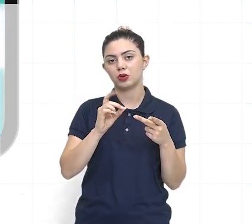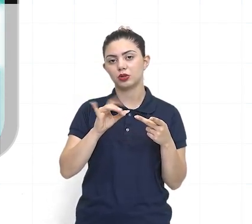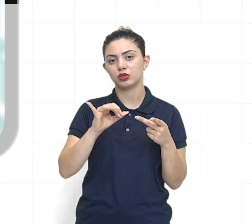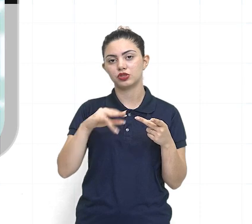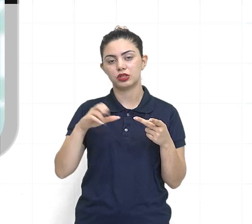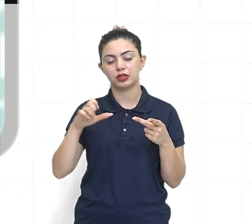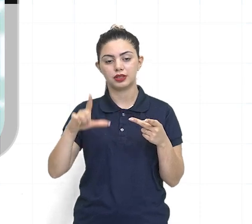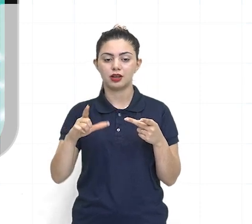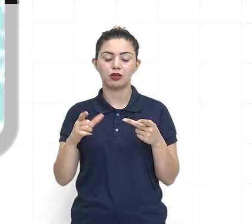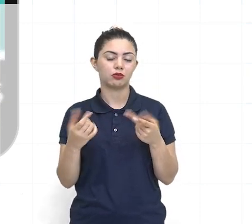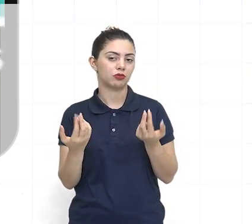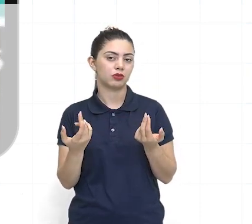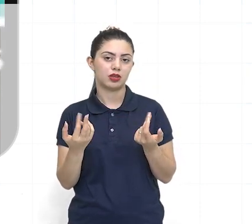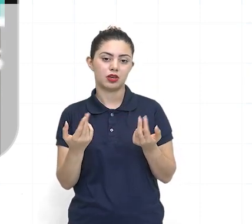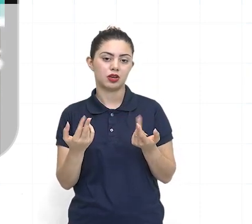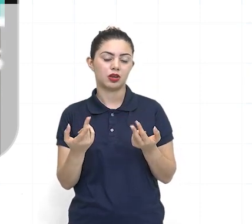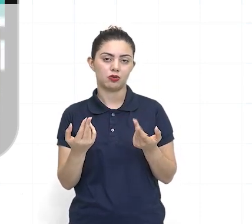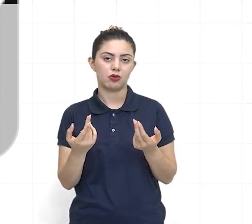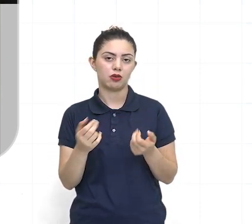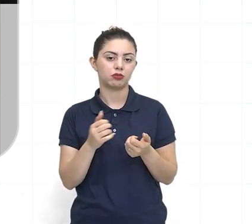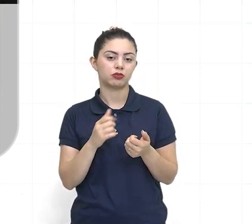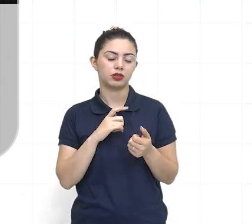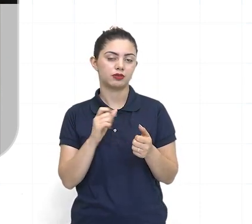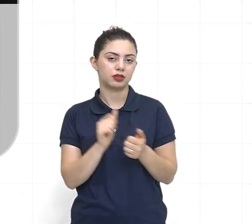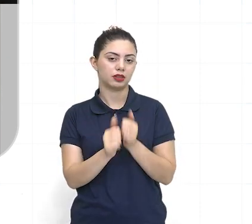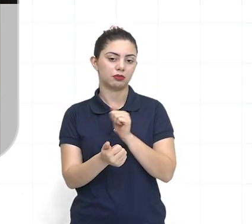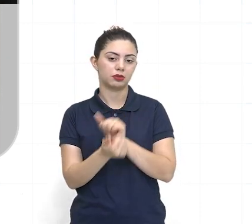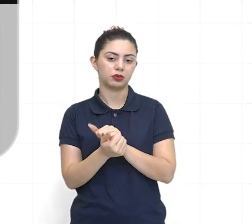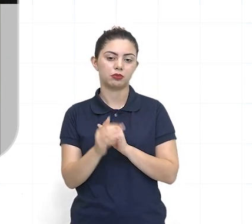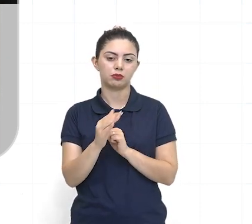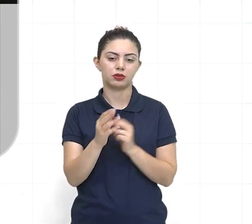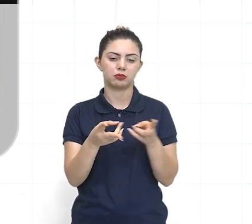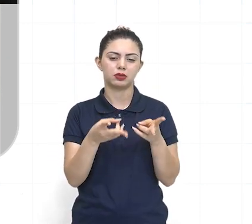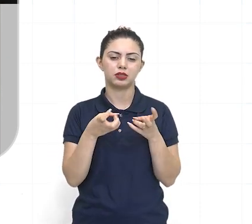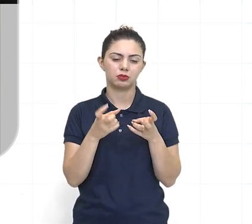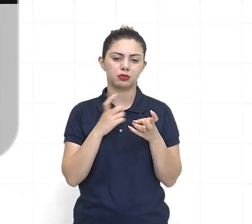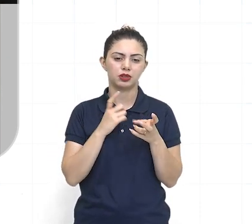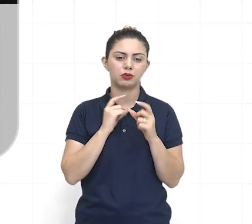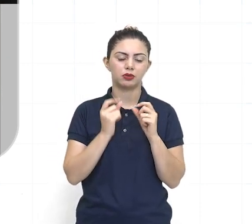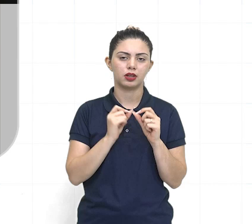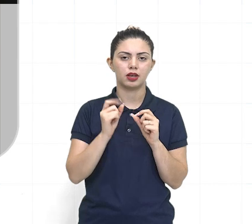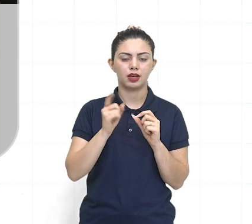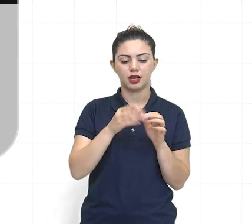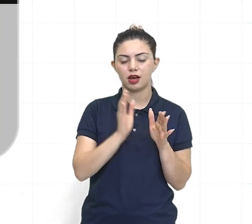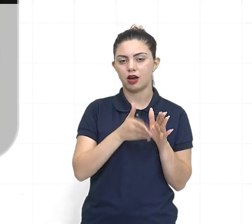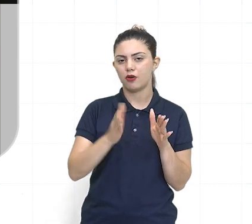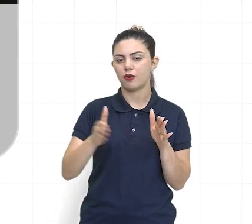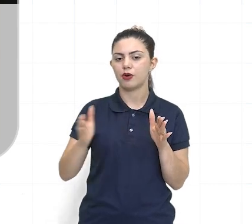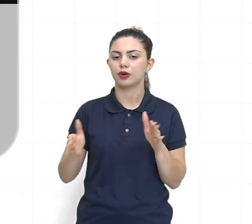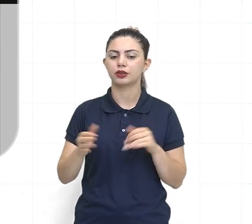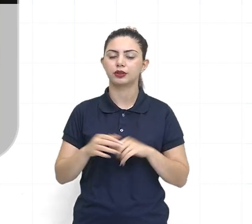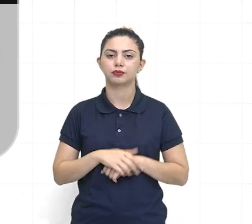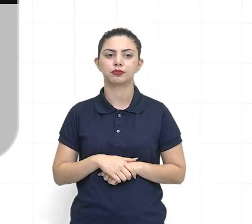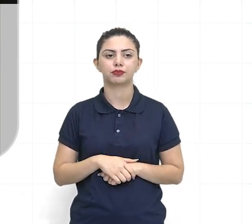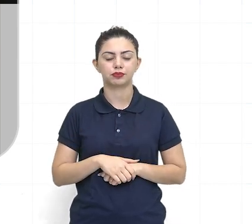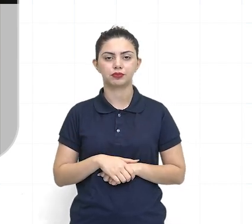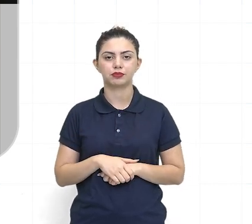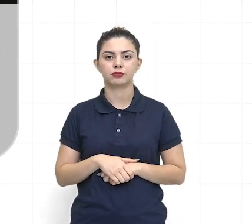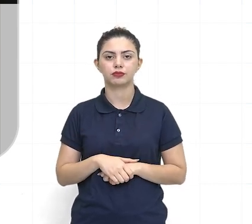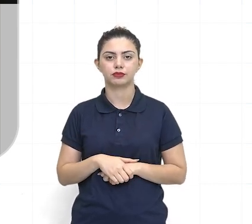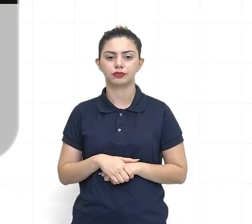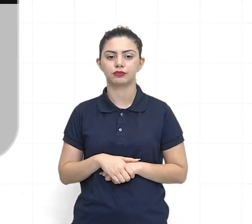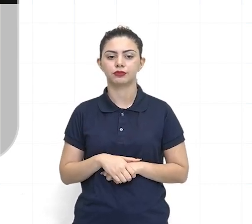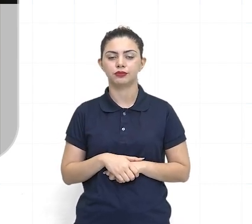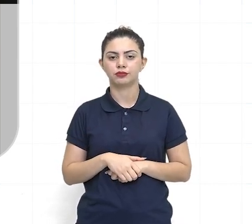também se flexionou. E você observou a ordem, né, a posição aí. Então, qual